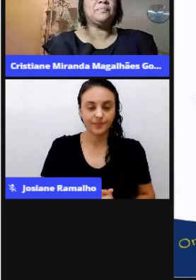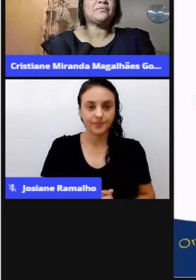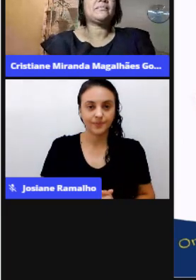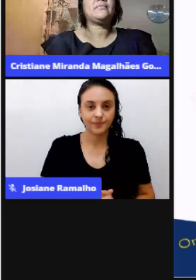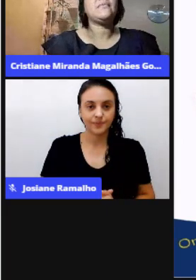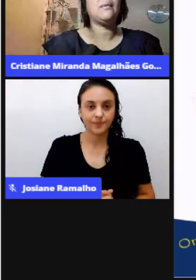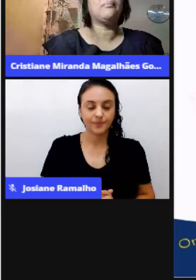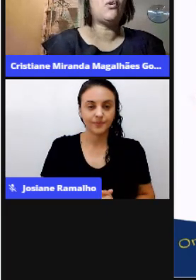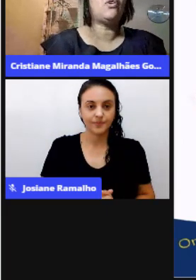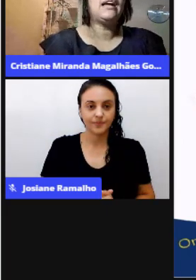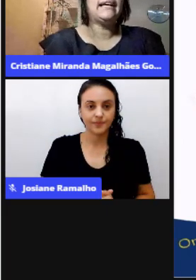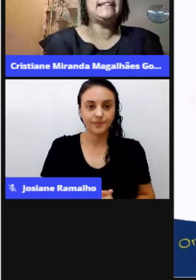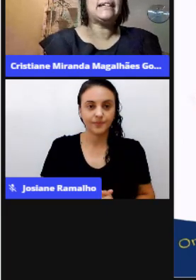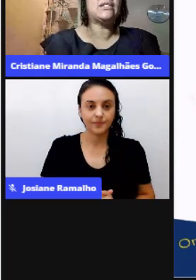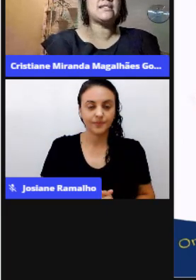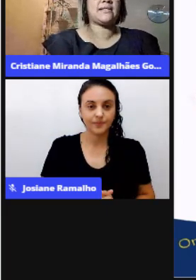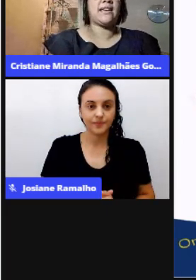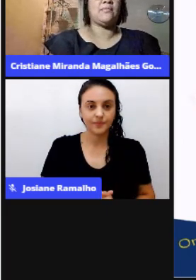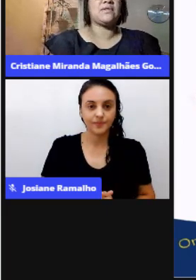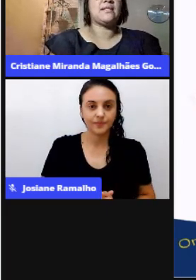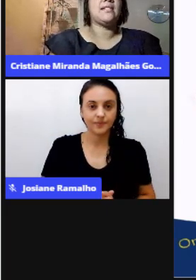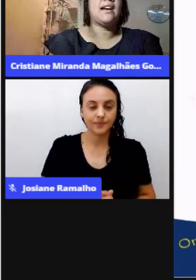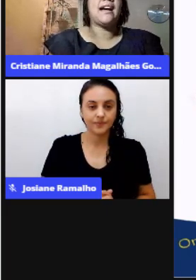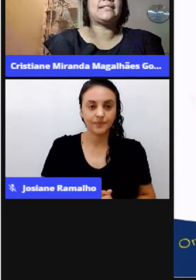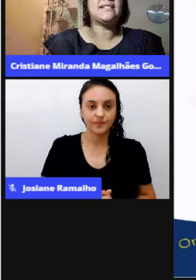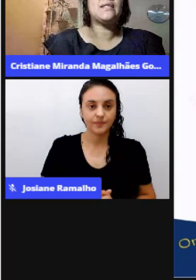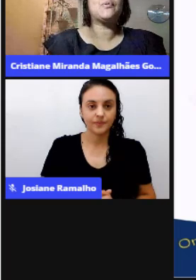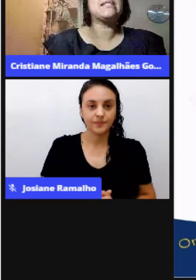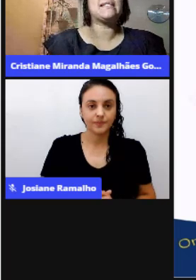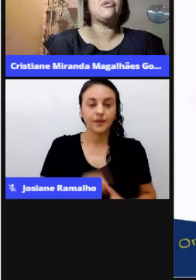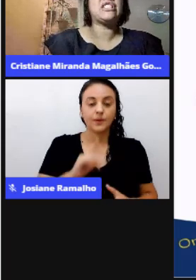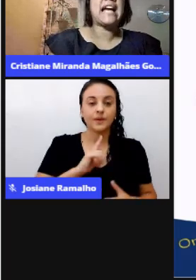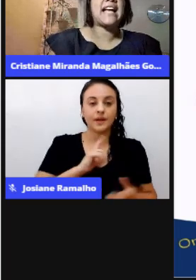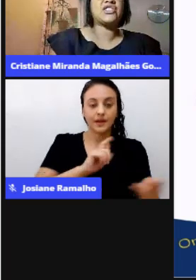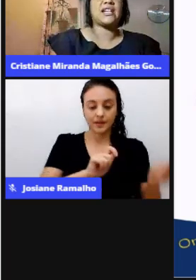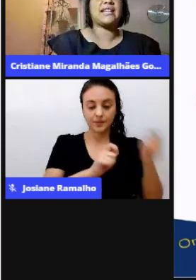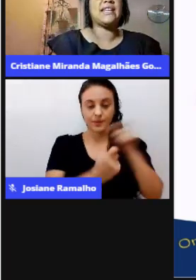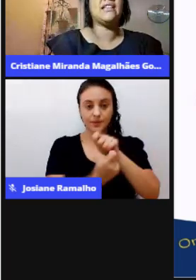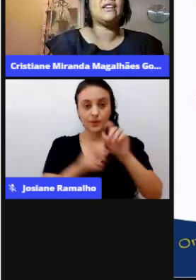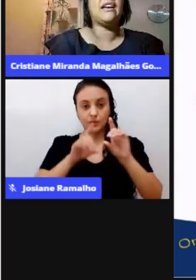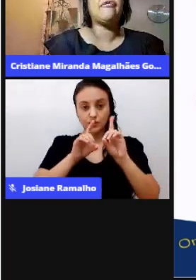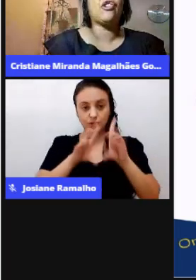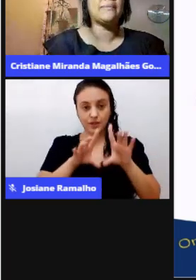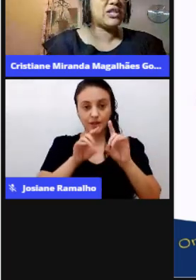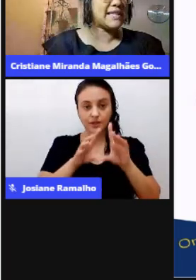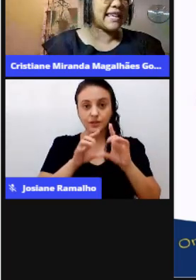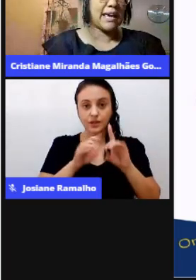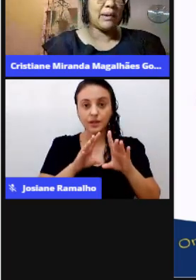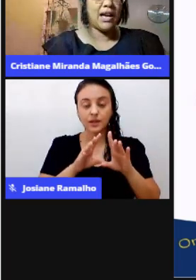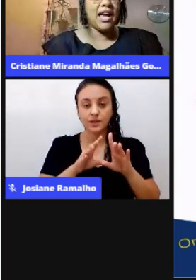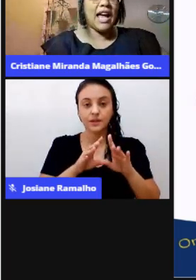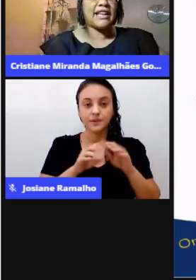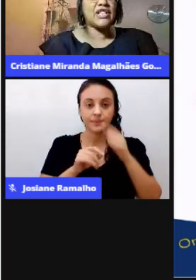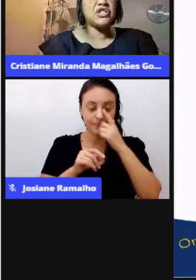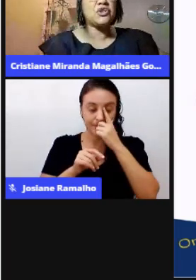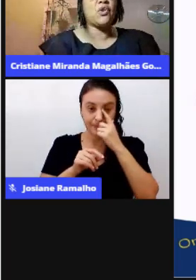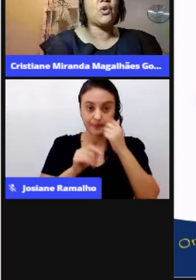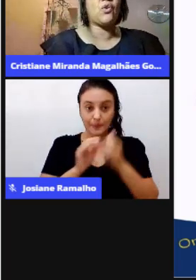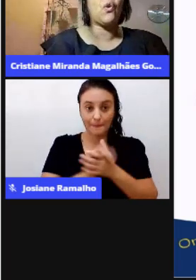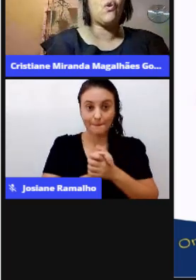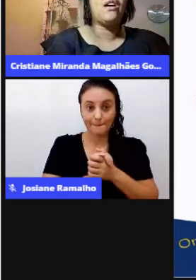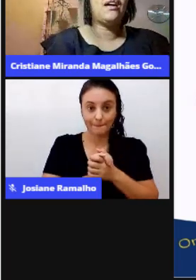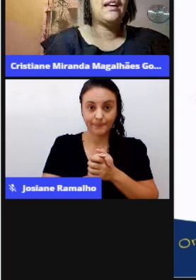favor? Bom, então nós temos a transposição didática aqui em forma de esquema. Aqui a